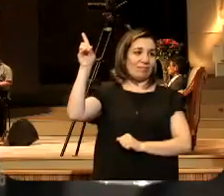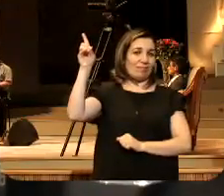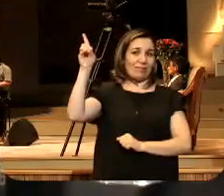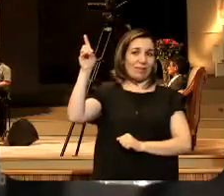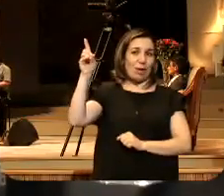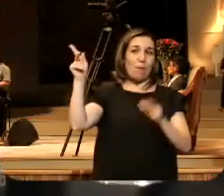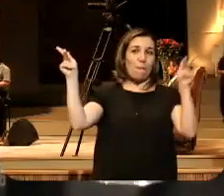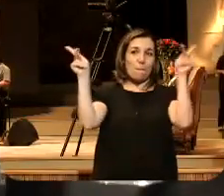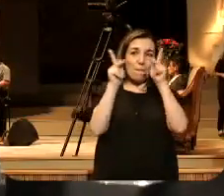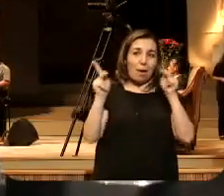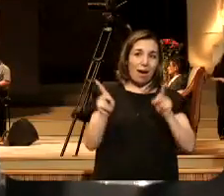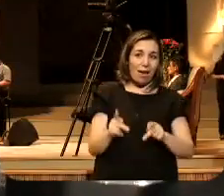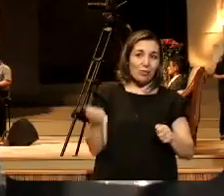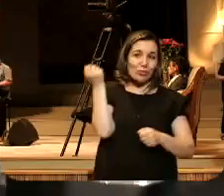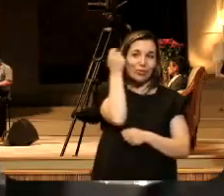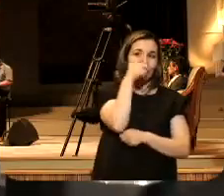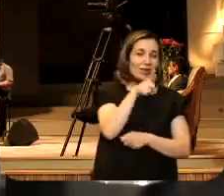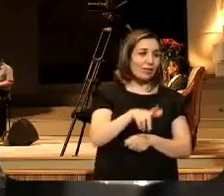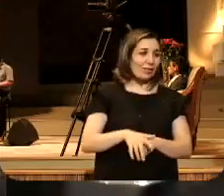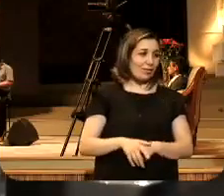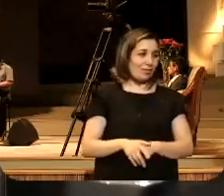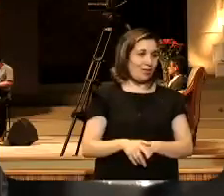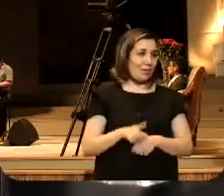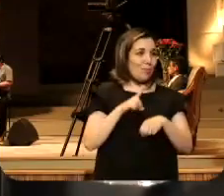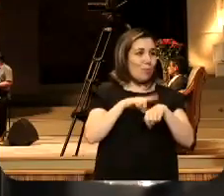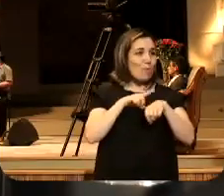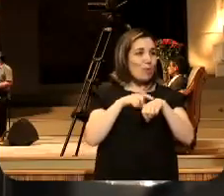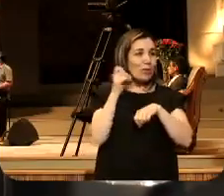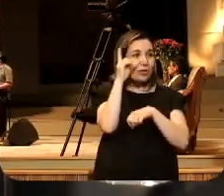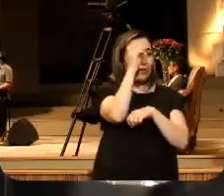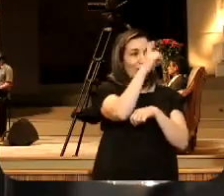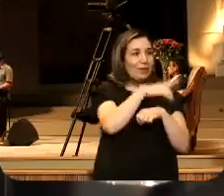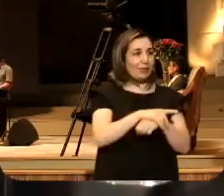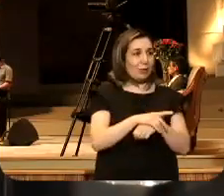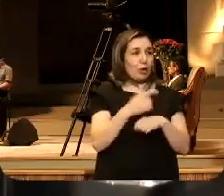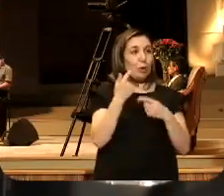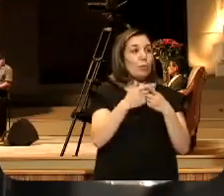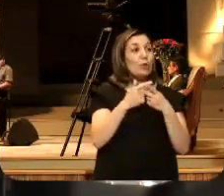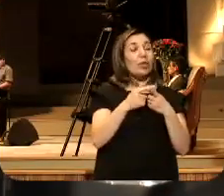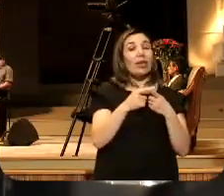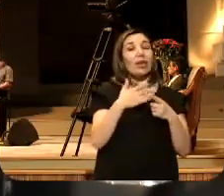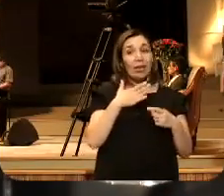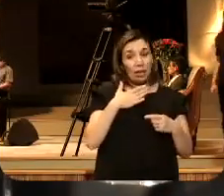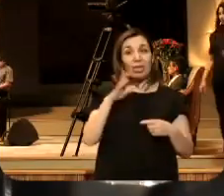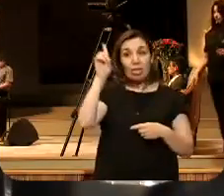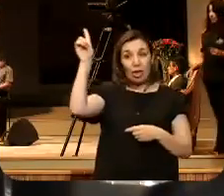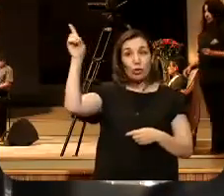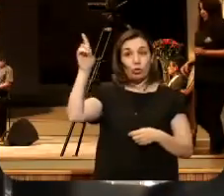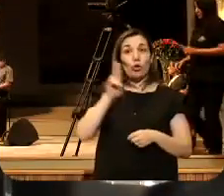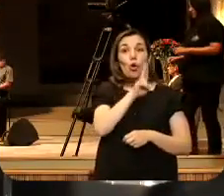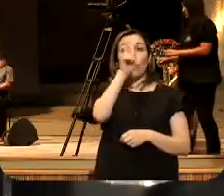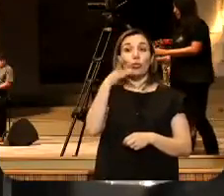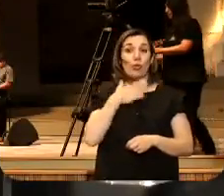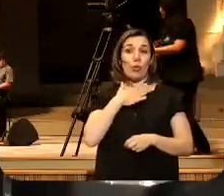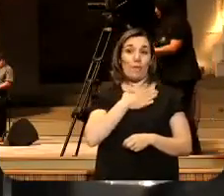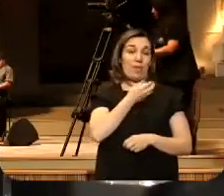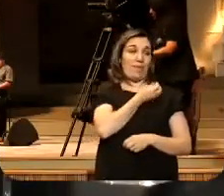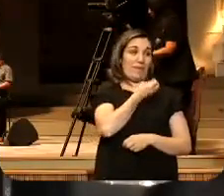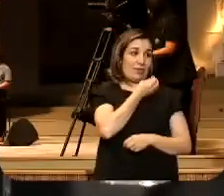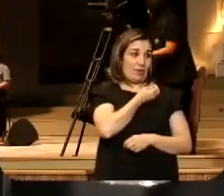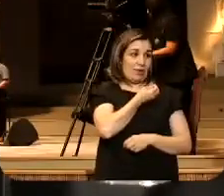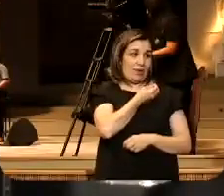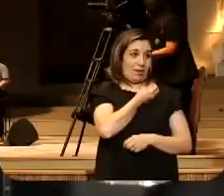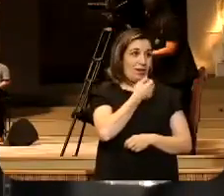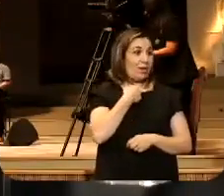nós que a gente chegue nesses lugares. Este homem viu algo. E depois